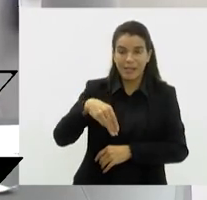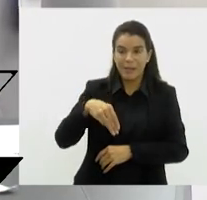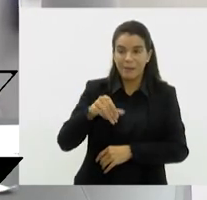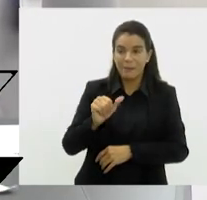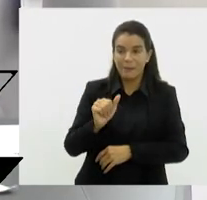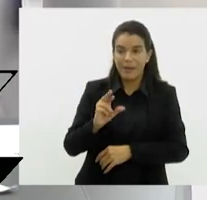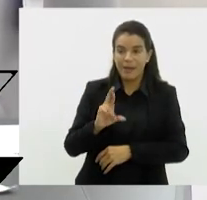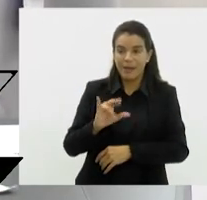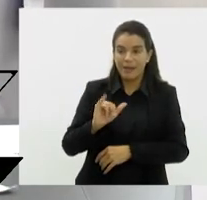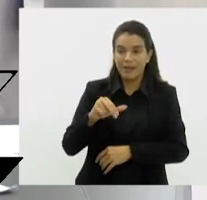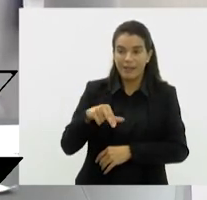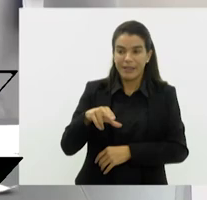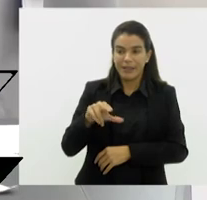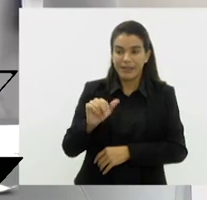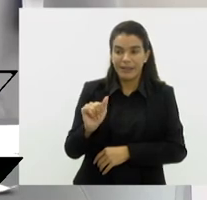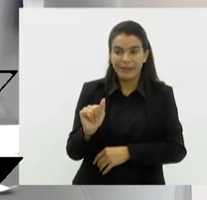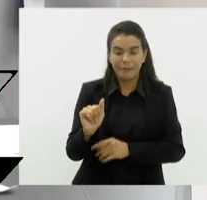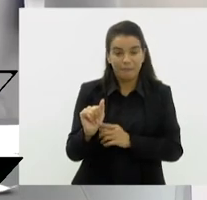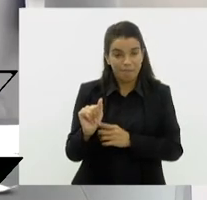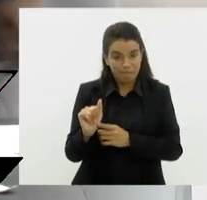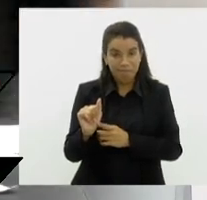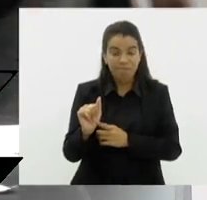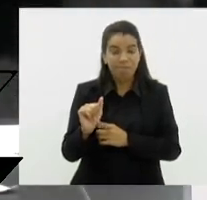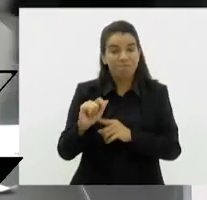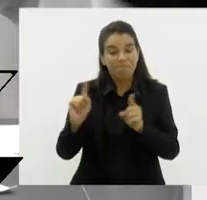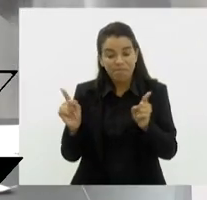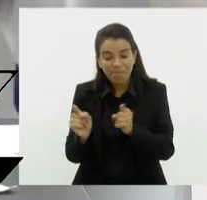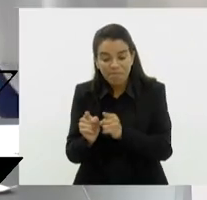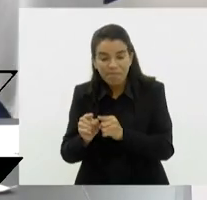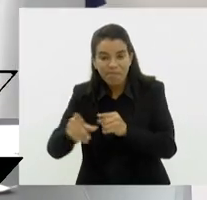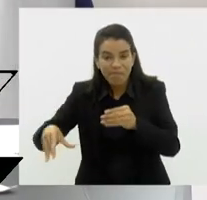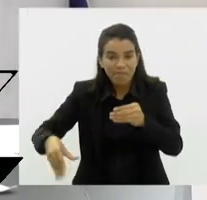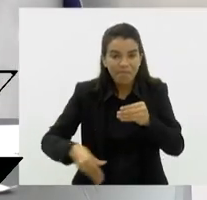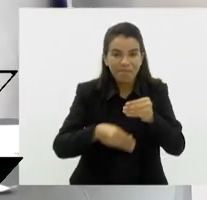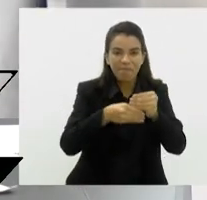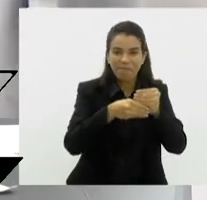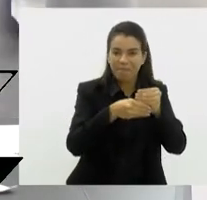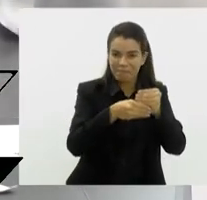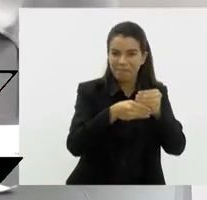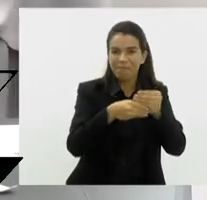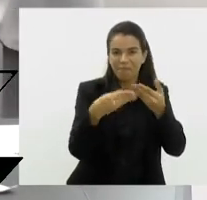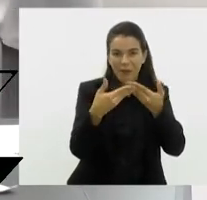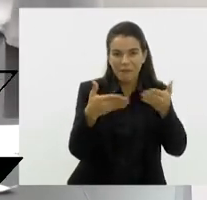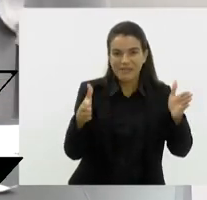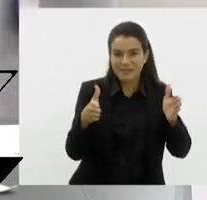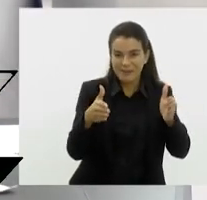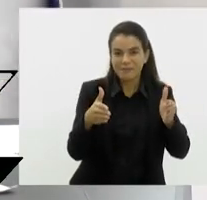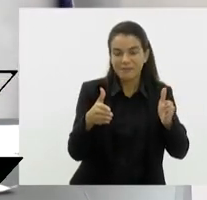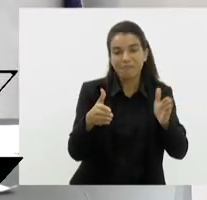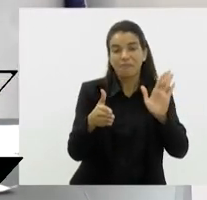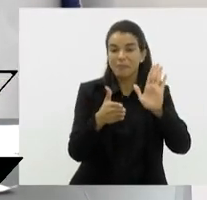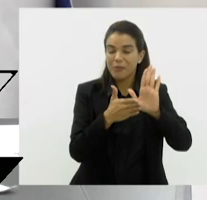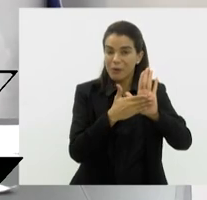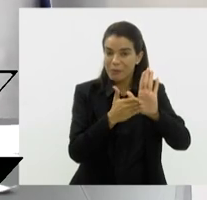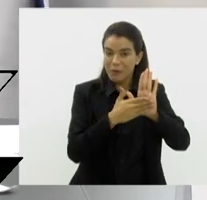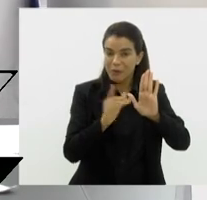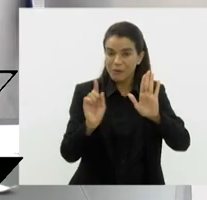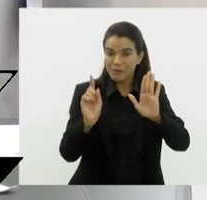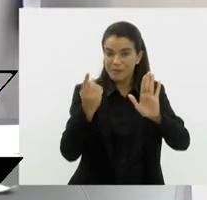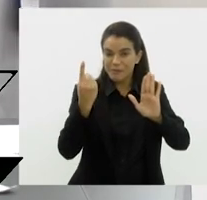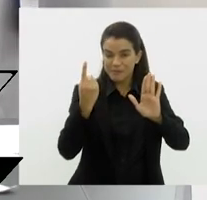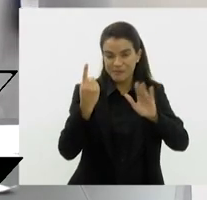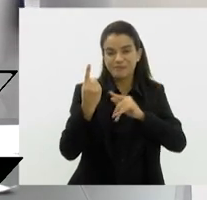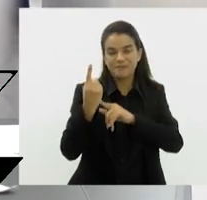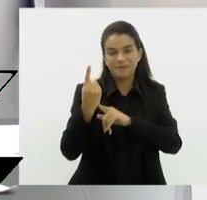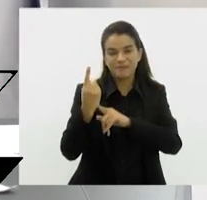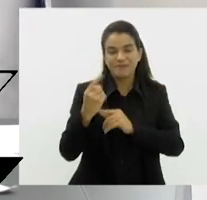um projeto de menor sendo anexado pelo maior, que foi proposto primeiro. Ou